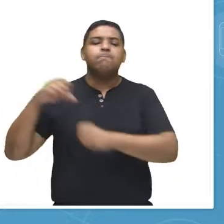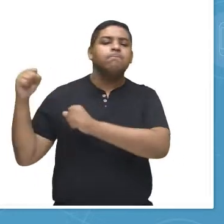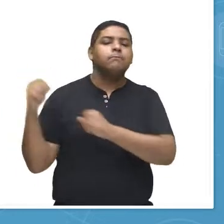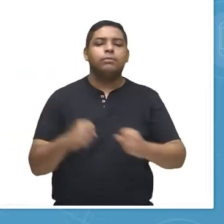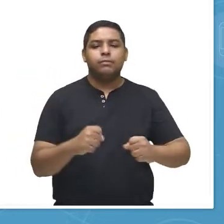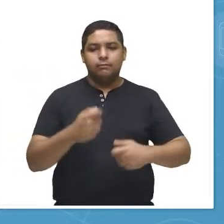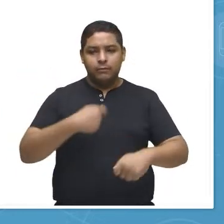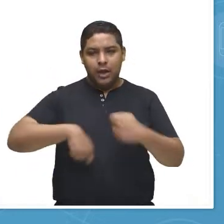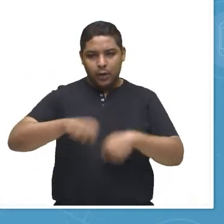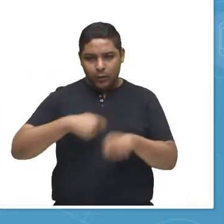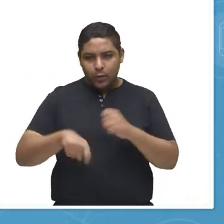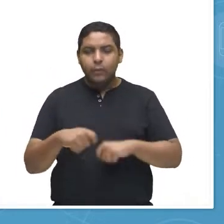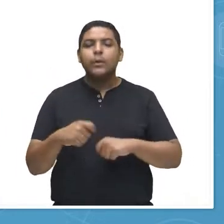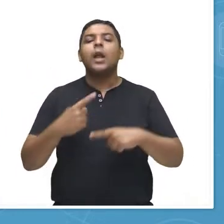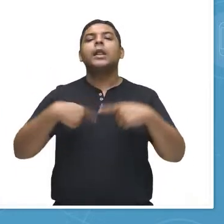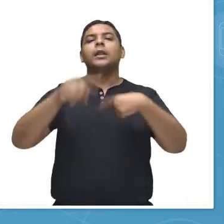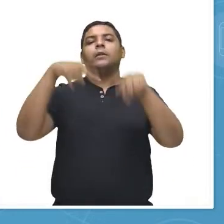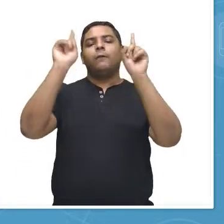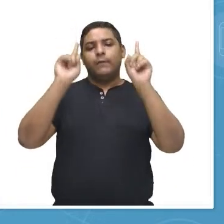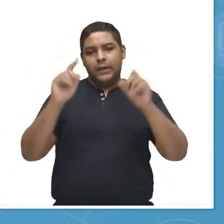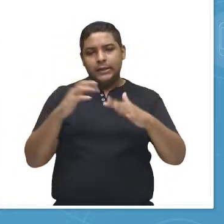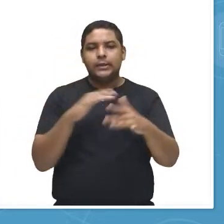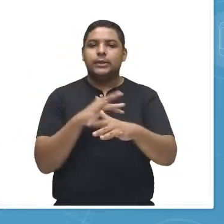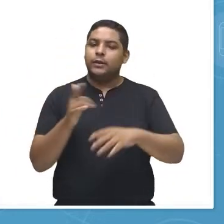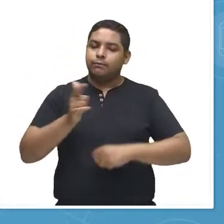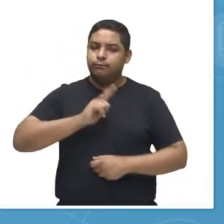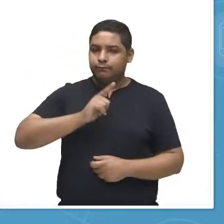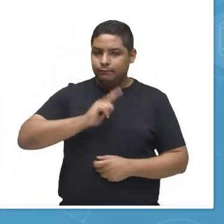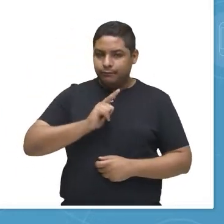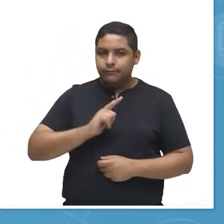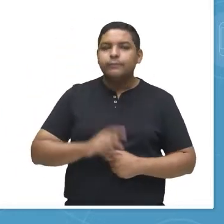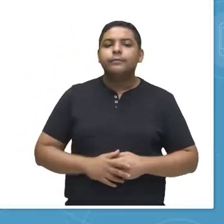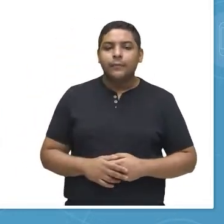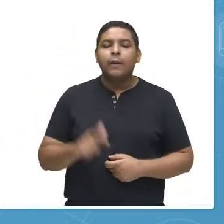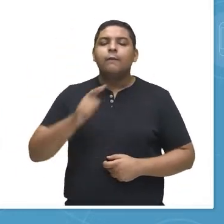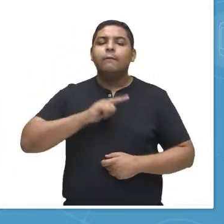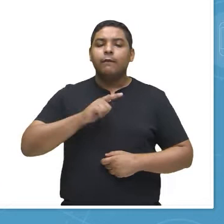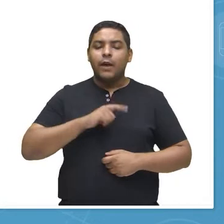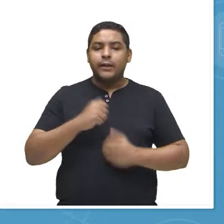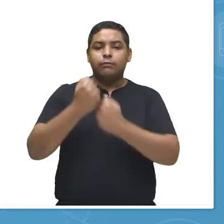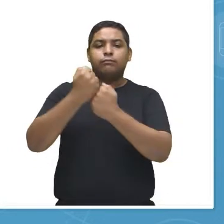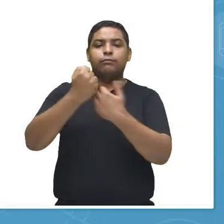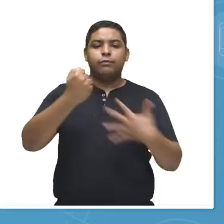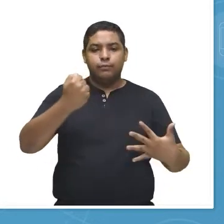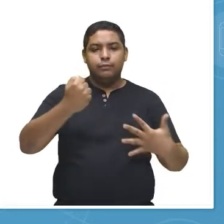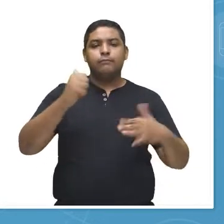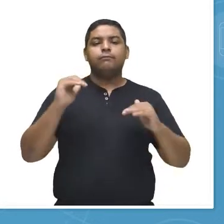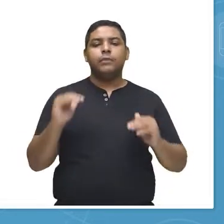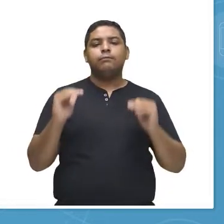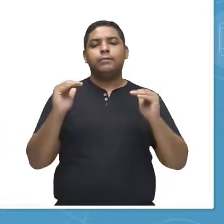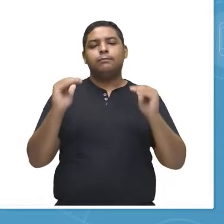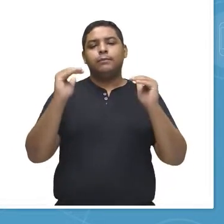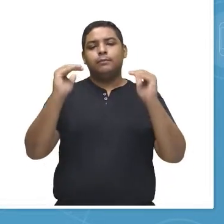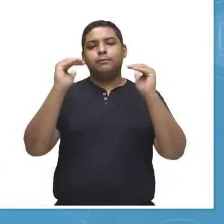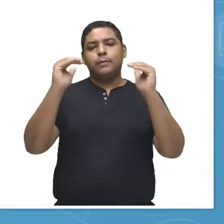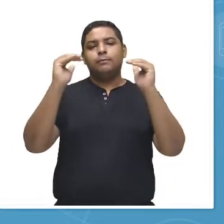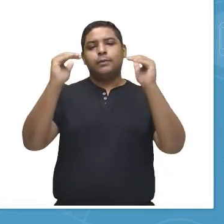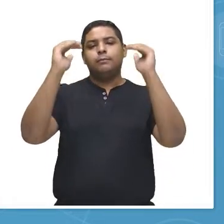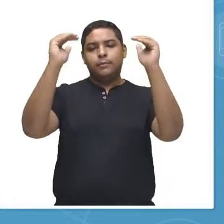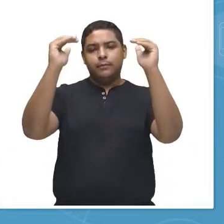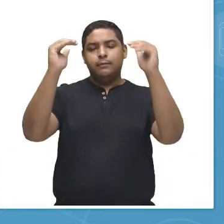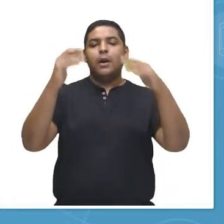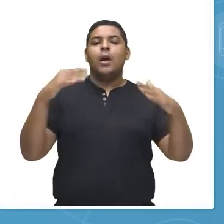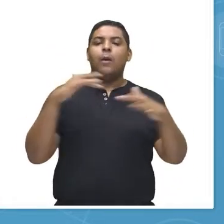mais desenvolvida essa cidade vai ser. E ela vai fazer parte de uma hierarquia, a chamada hierarquia